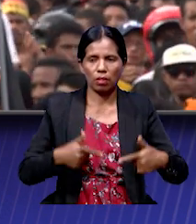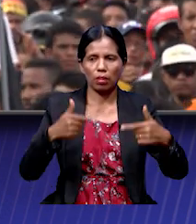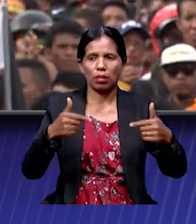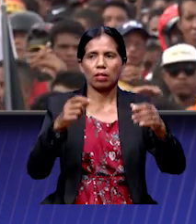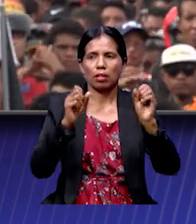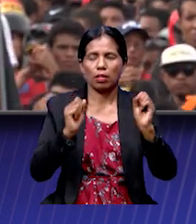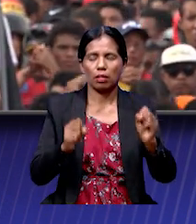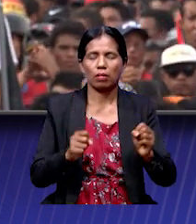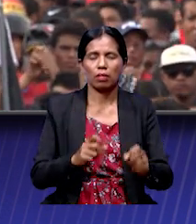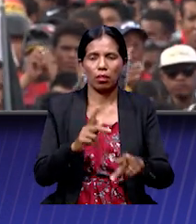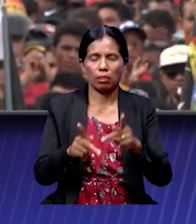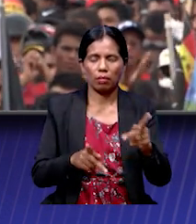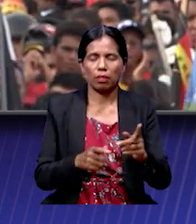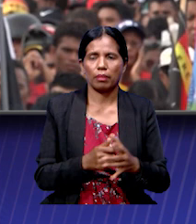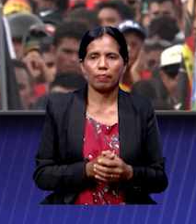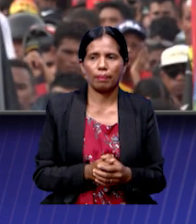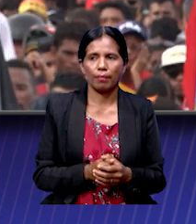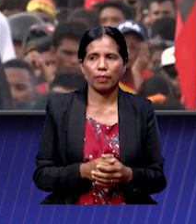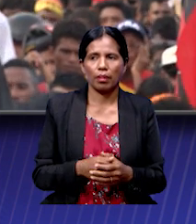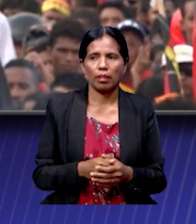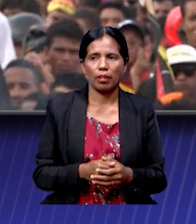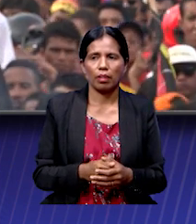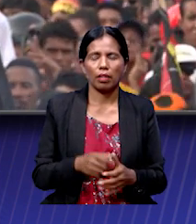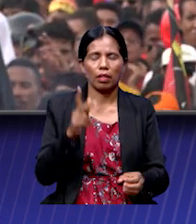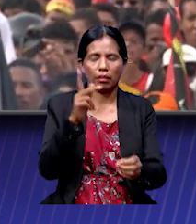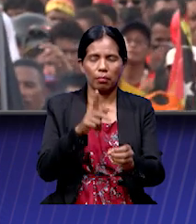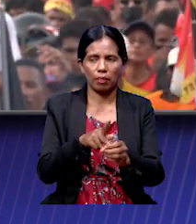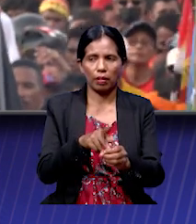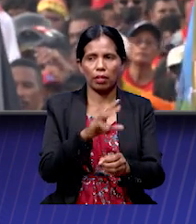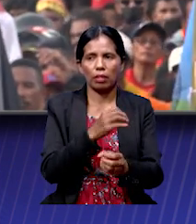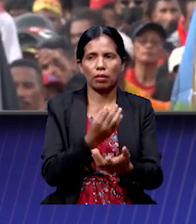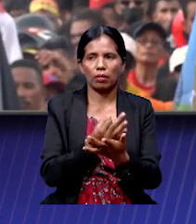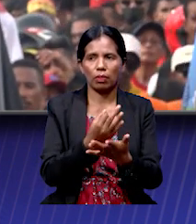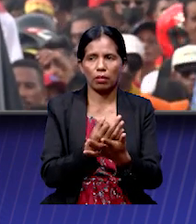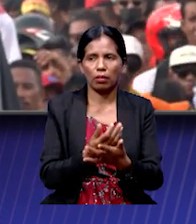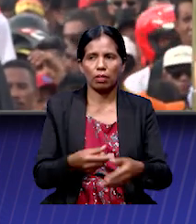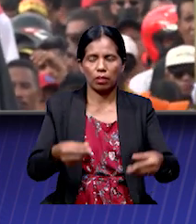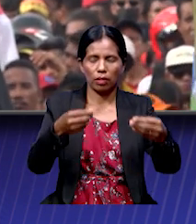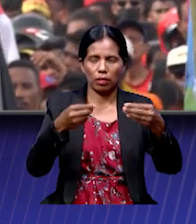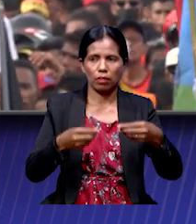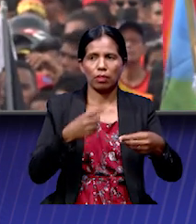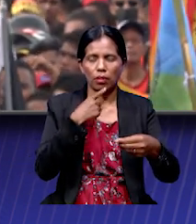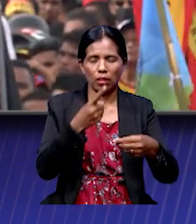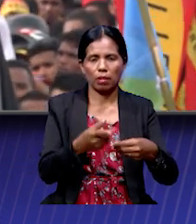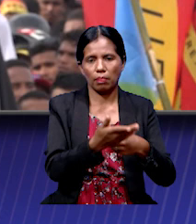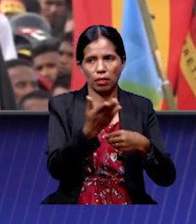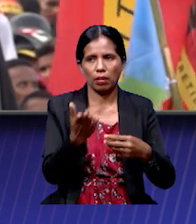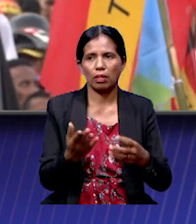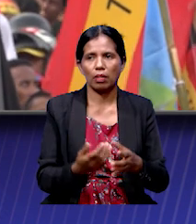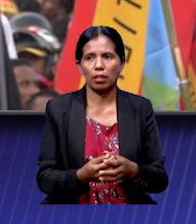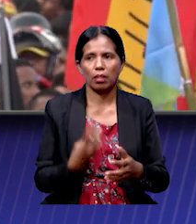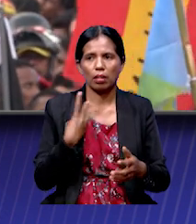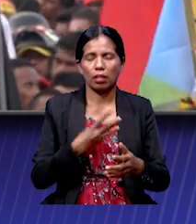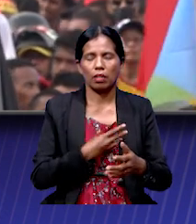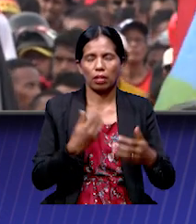que sustentava. E também a pulo minarai, ossa neve, hoje será maior o que me vai ir, e também a ossa